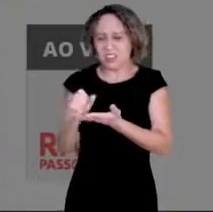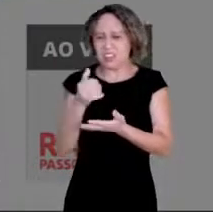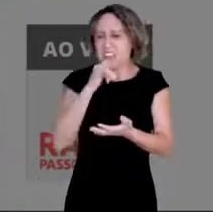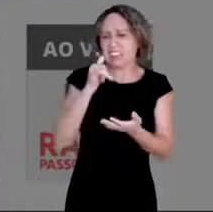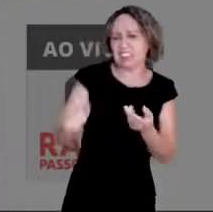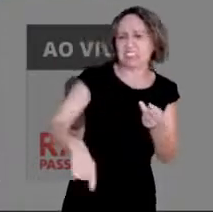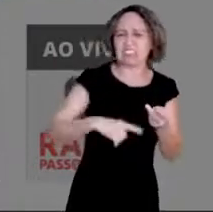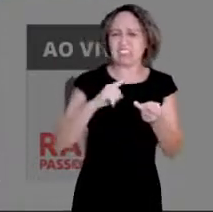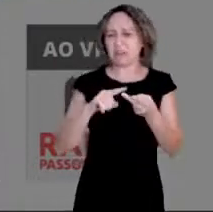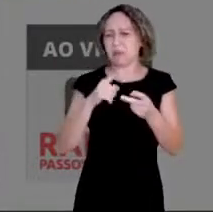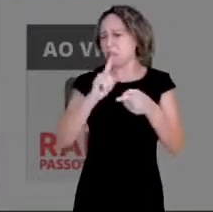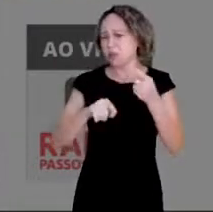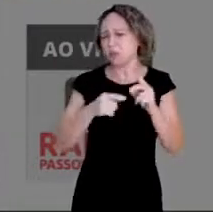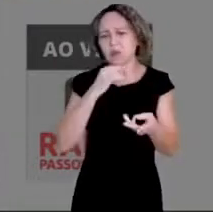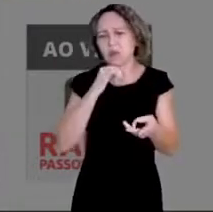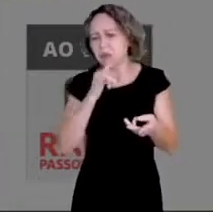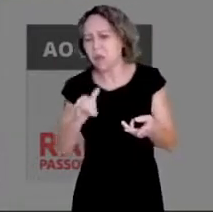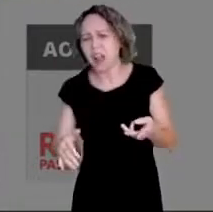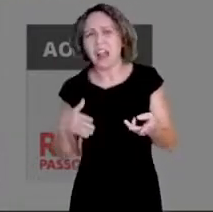biodiesel,